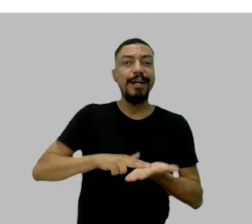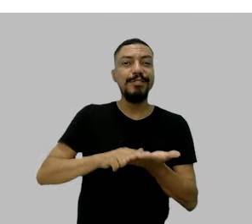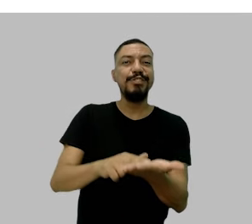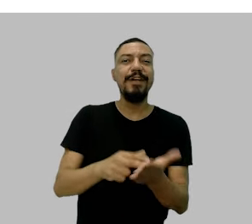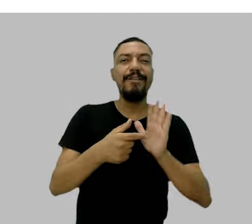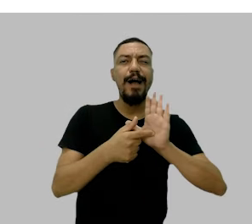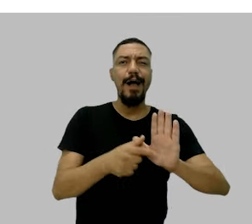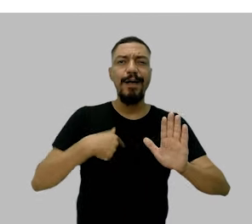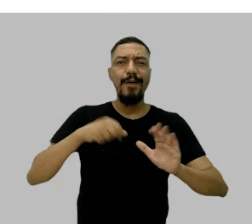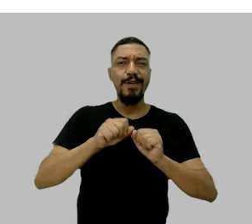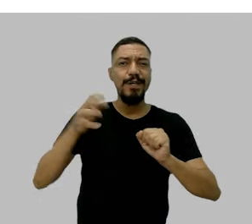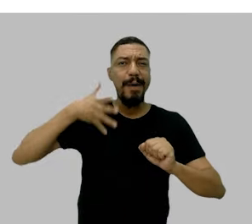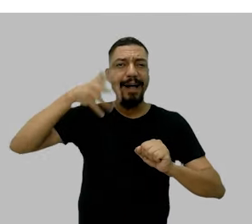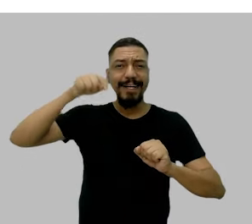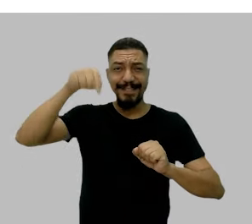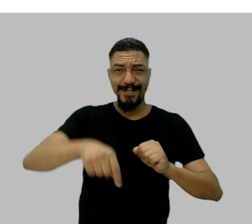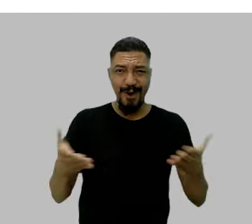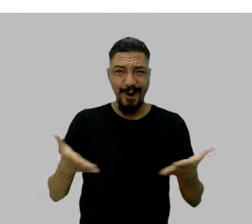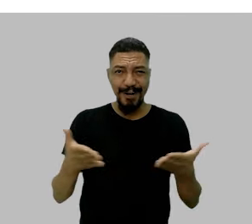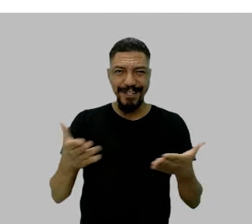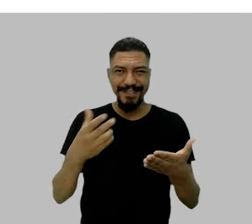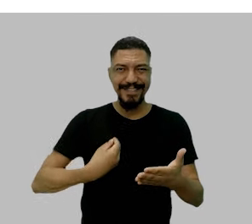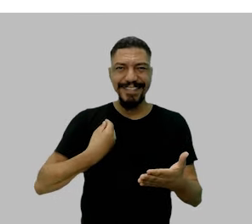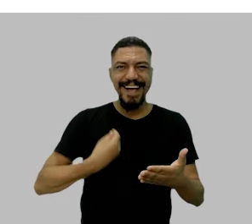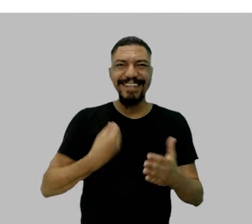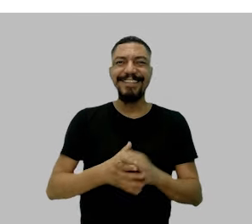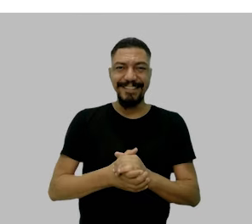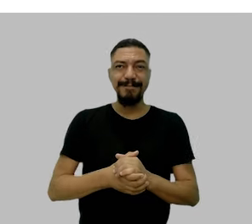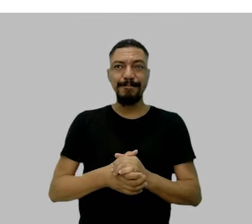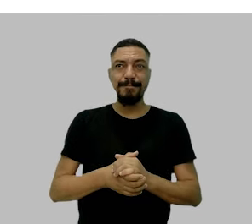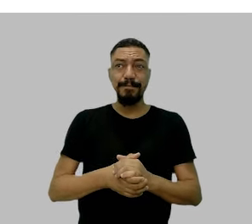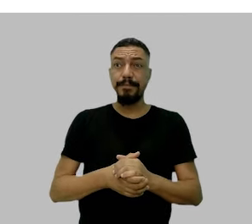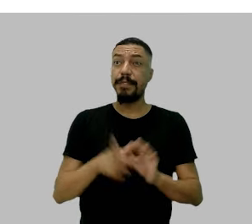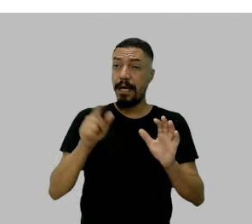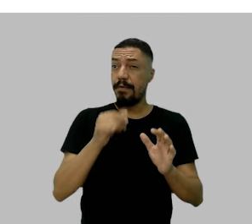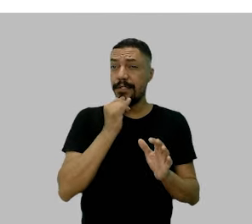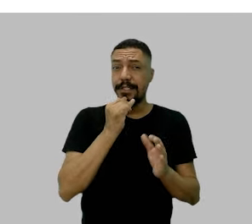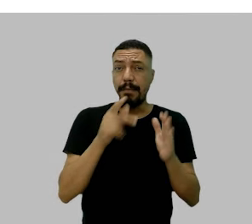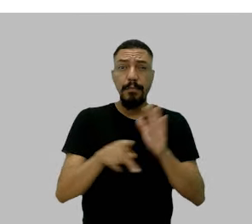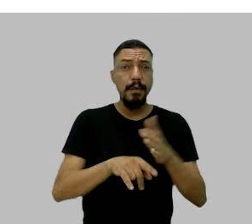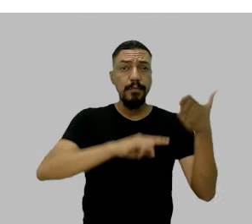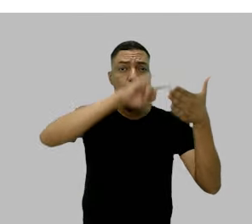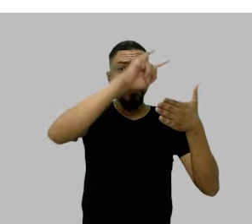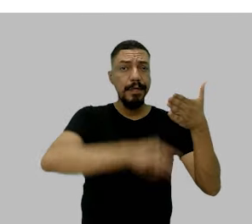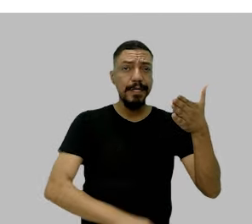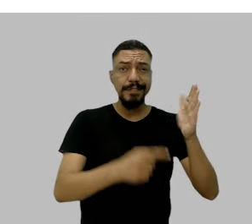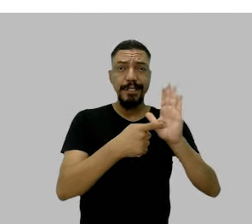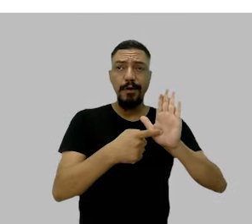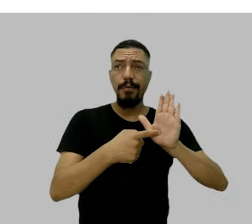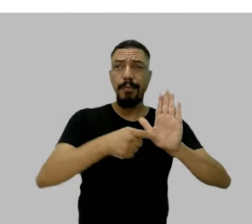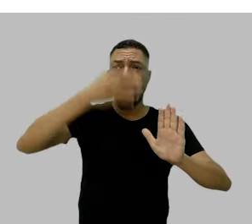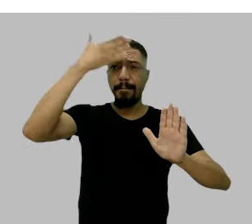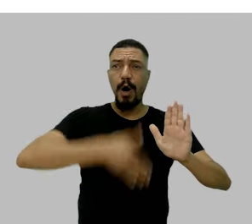fiz essa palestra aqui hoje, estive aqui hoje. Então, isso é um exemplo de um documento. Vai